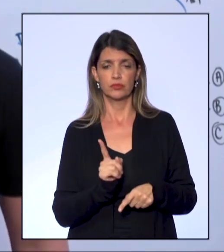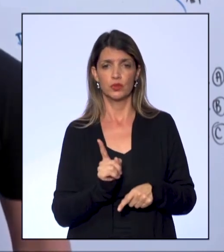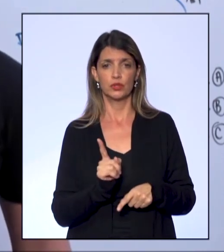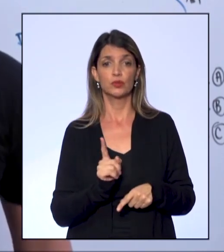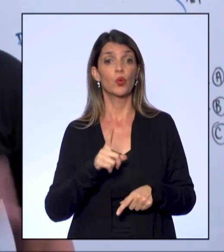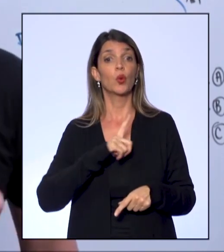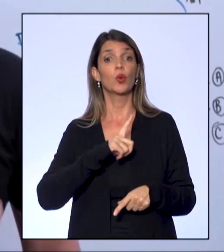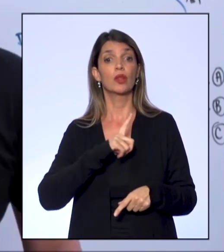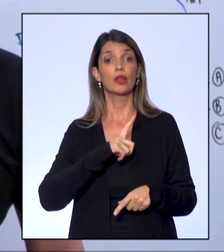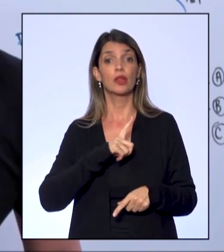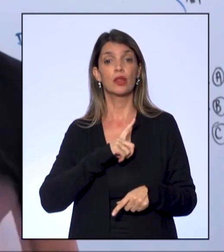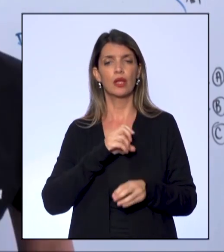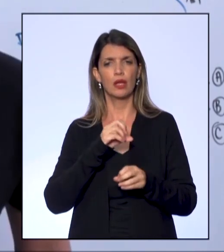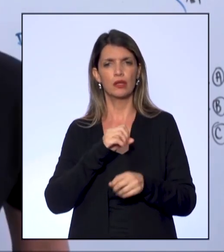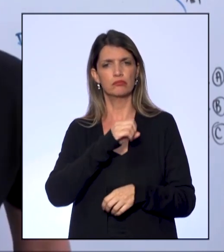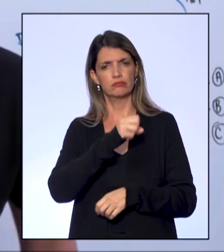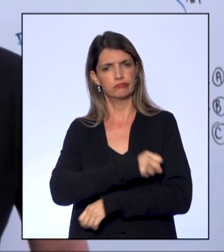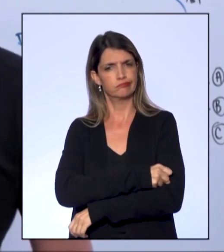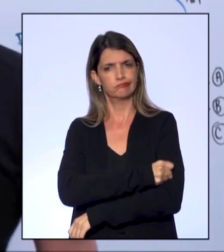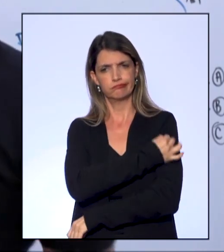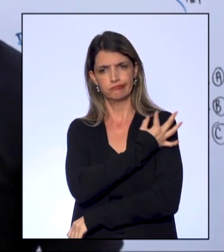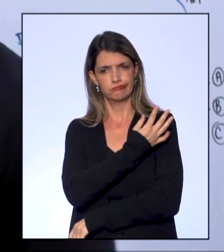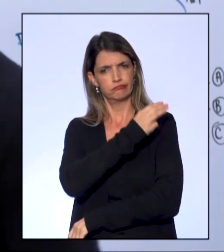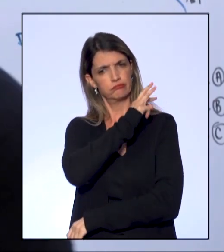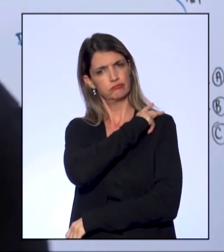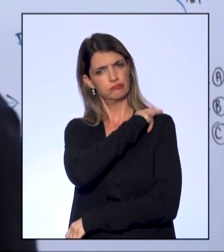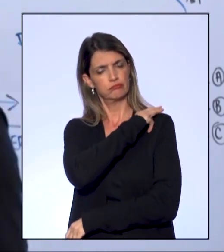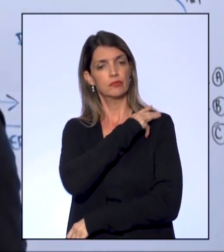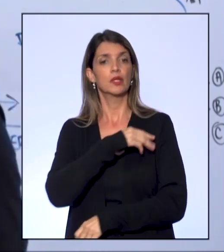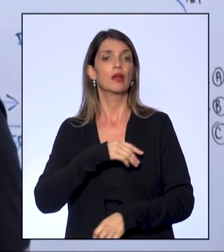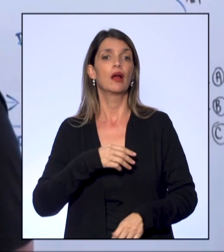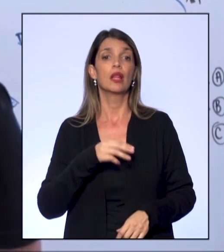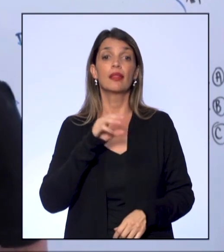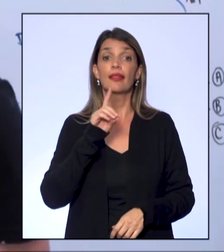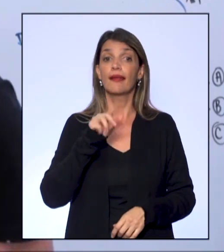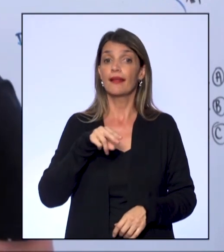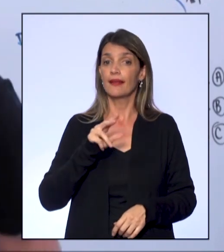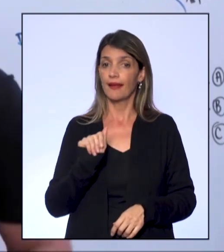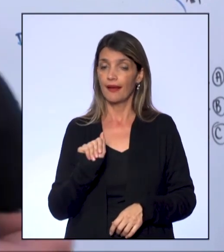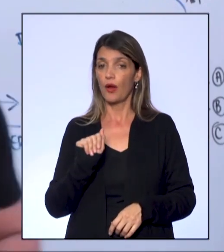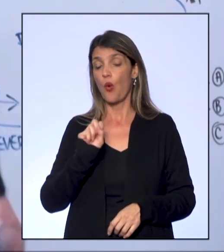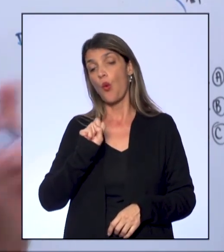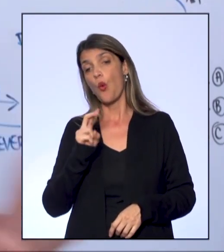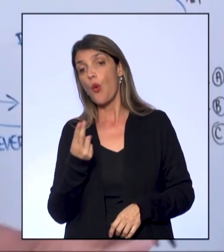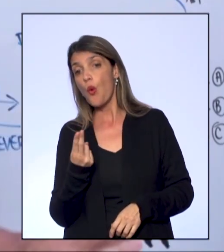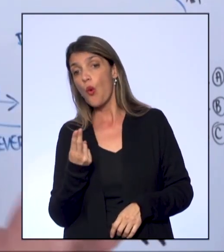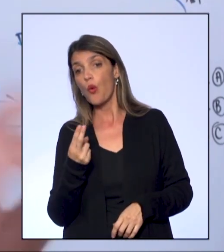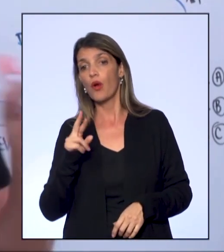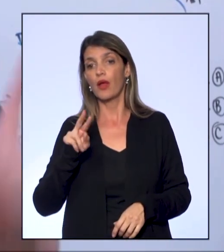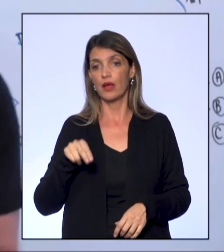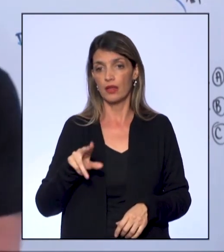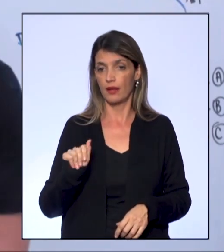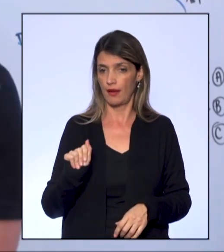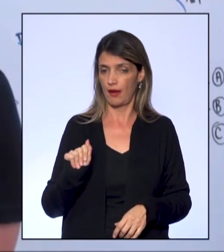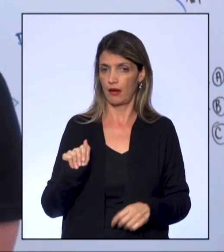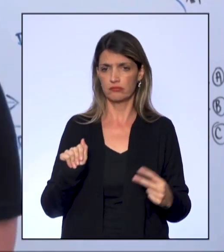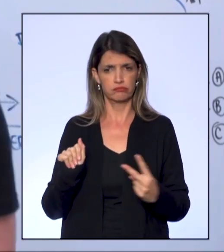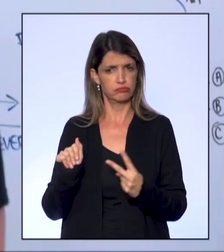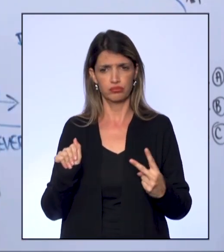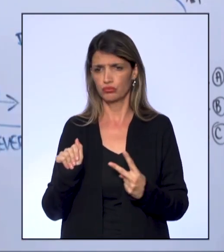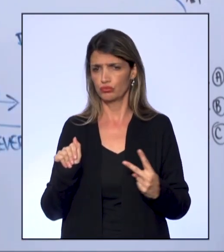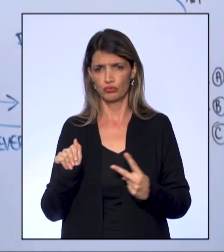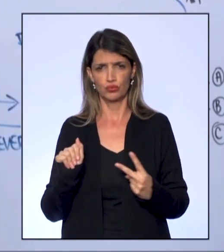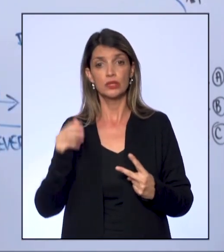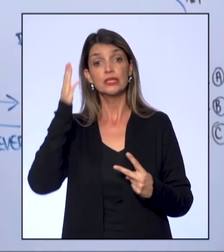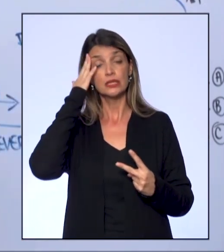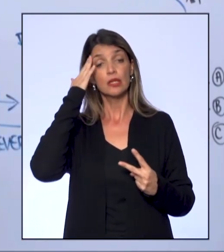cai, principalmente no ensino médio, no ensino fundamental, a gente diz que é DNA ou RNA. Ou é um vírus de DNA, ou é um vírus de RNA. A gente